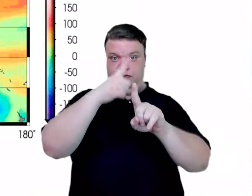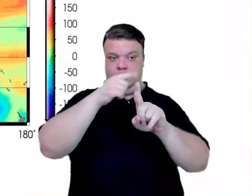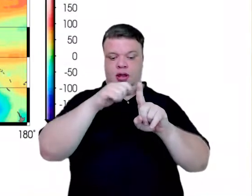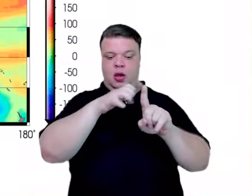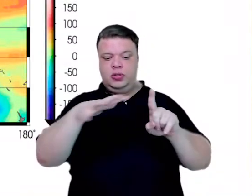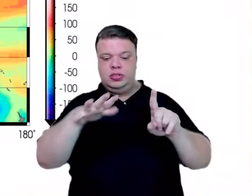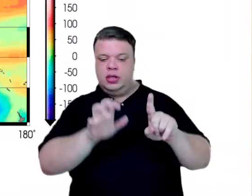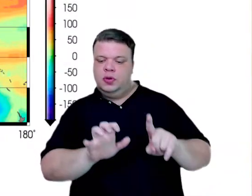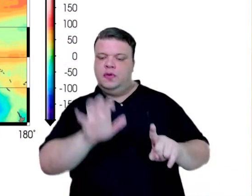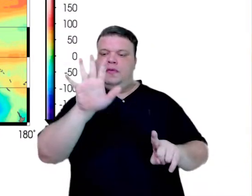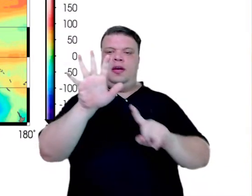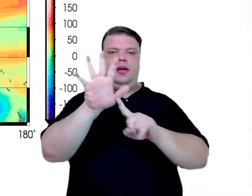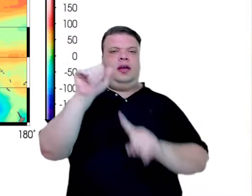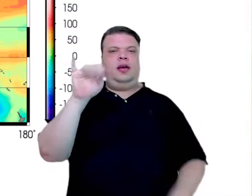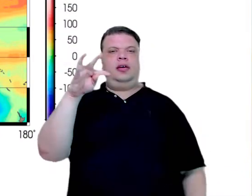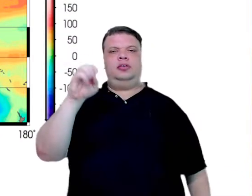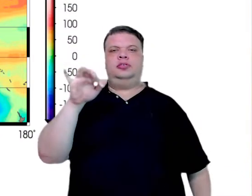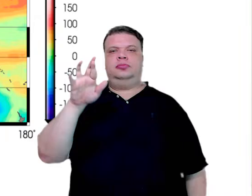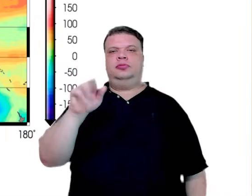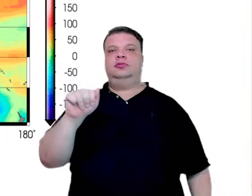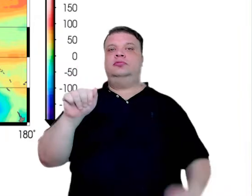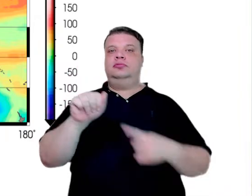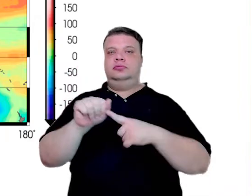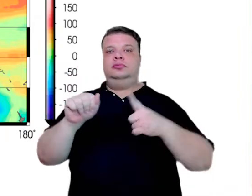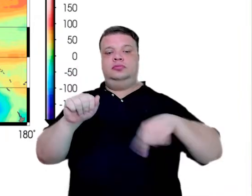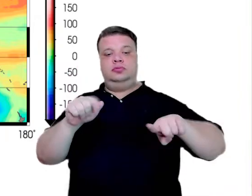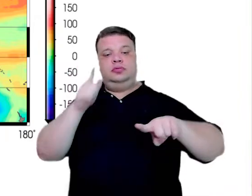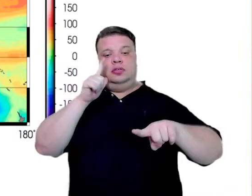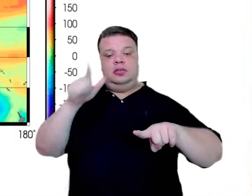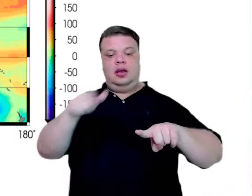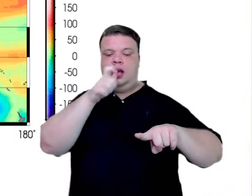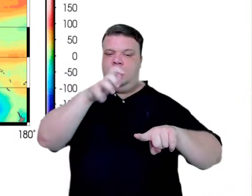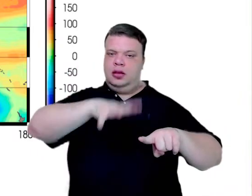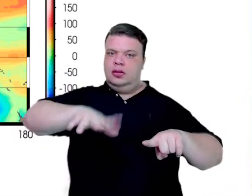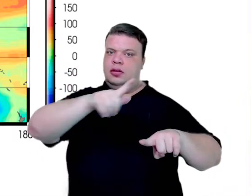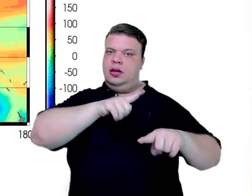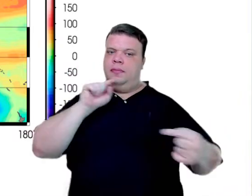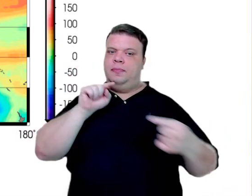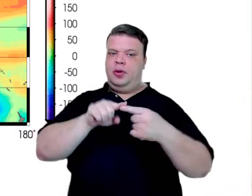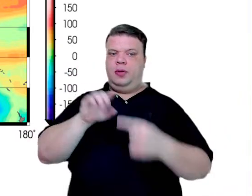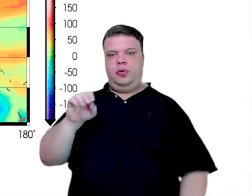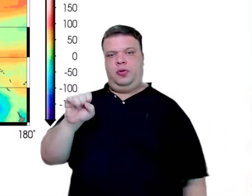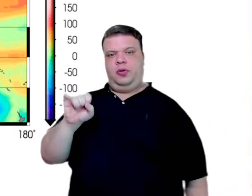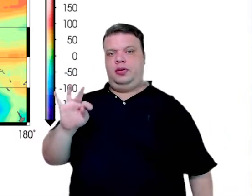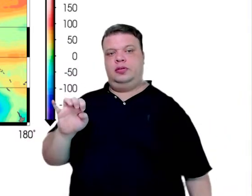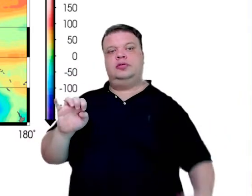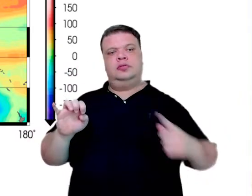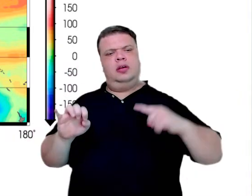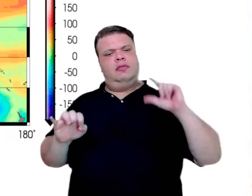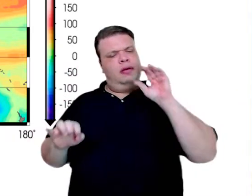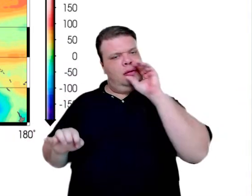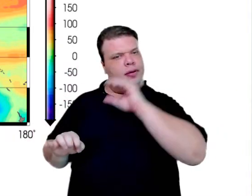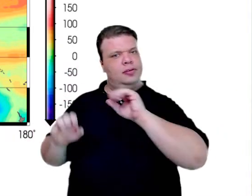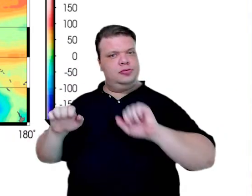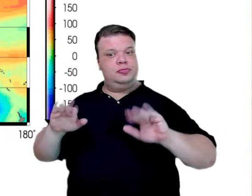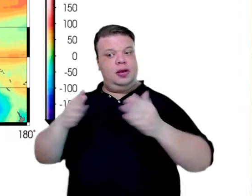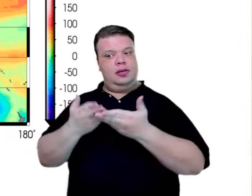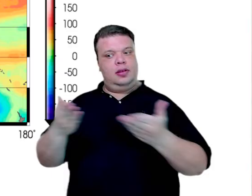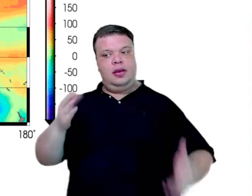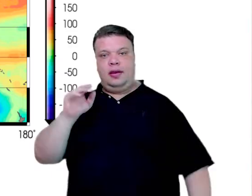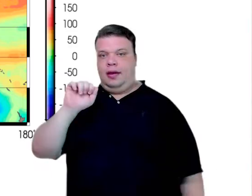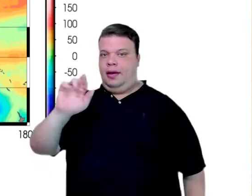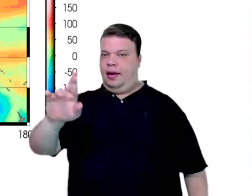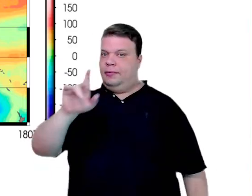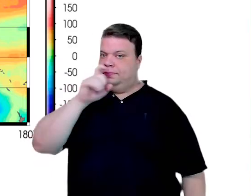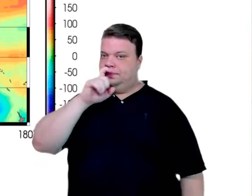fluxo negativo seria do oceano para a atmosfera. Isso acontece devido às regiões das correntes de bordo oeste